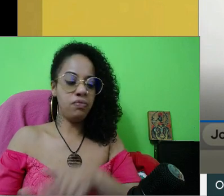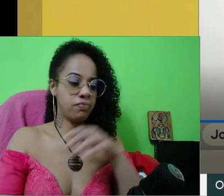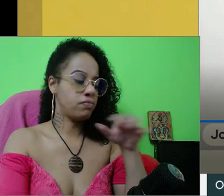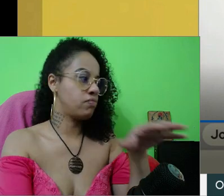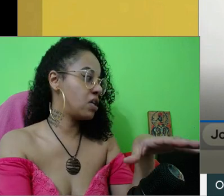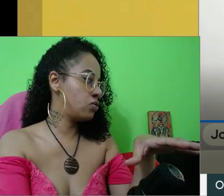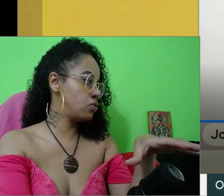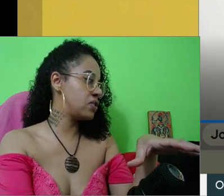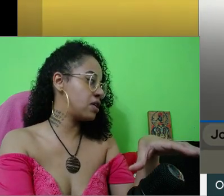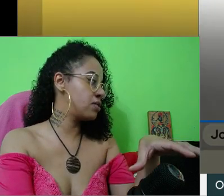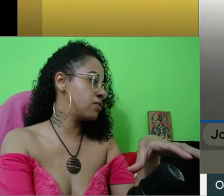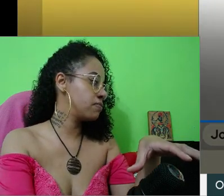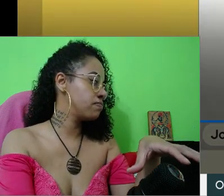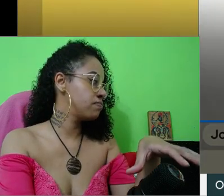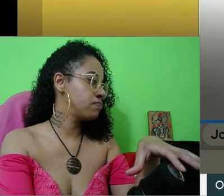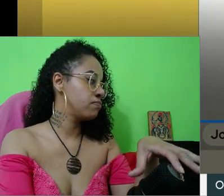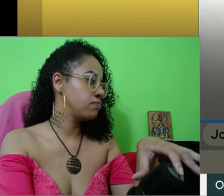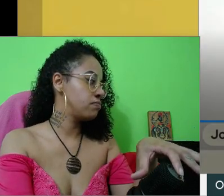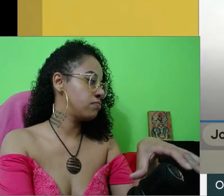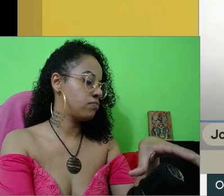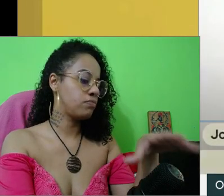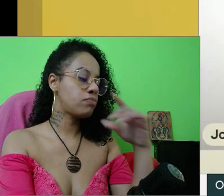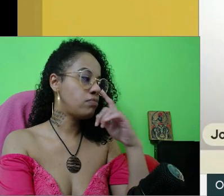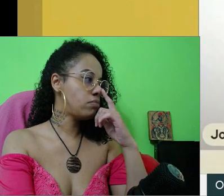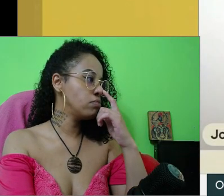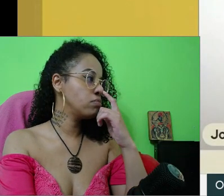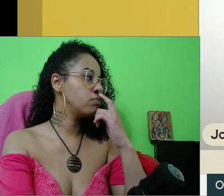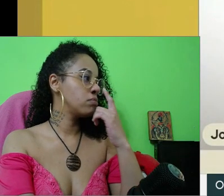entendi tá tudo certo